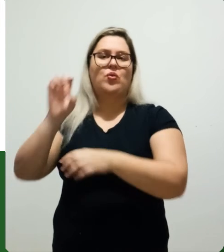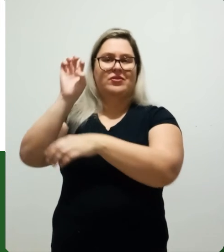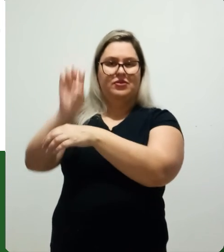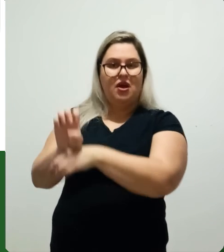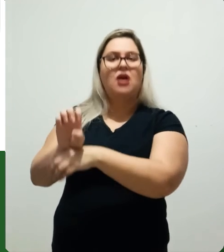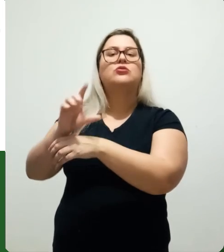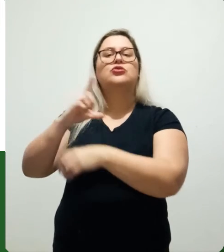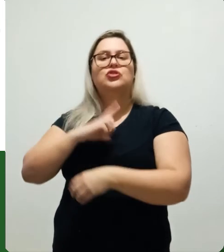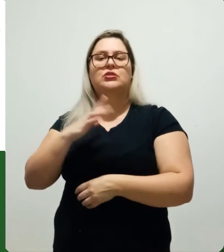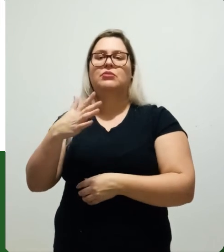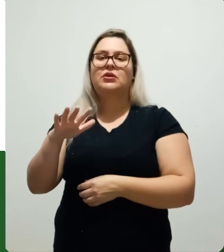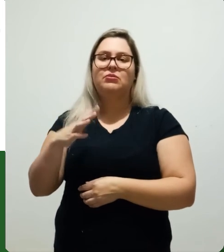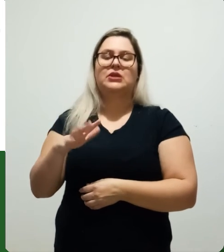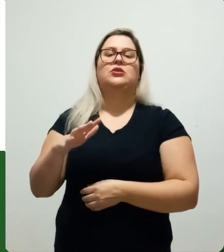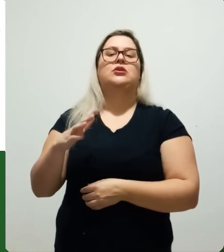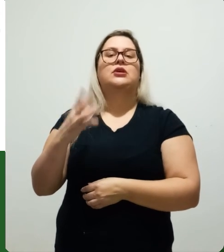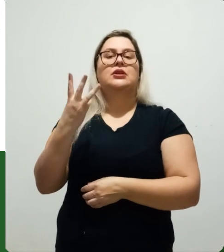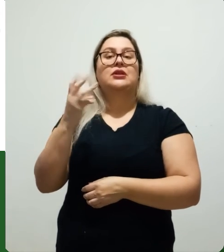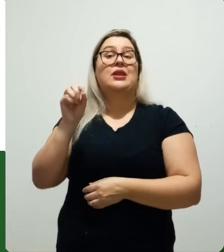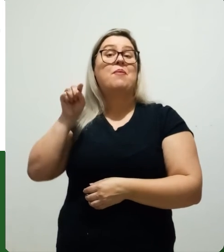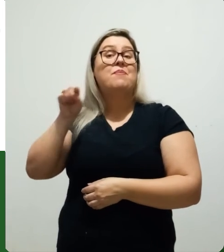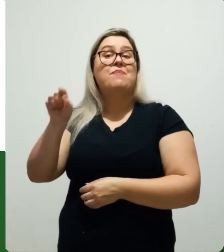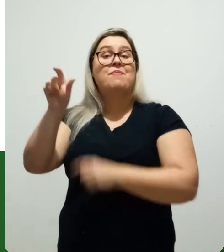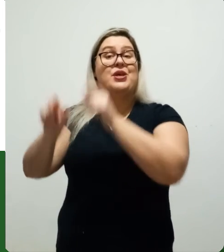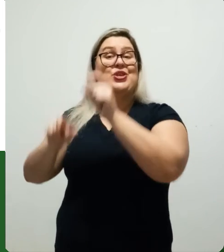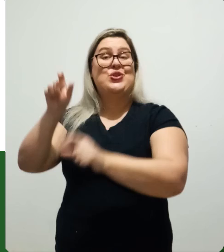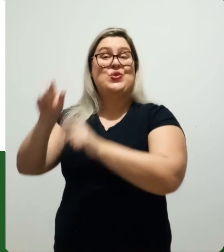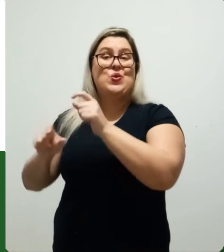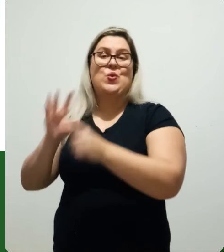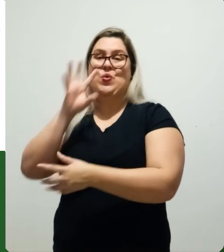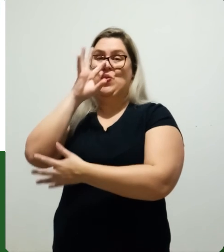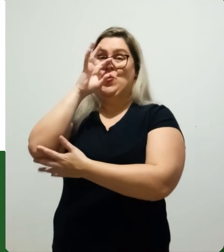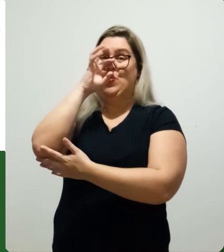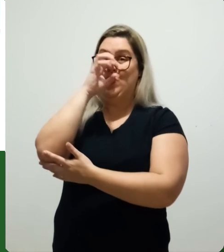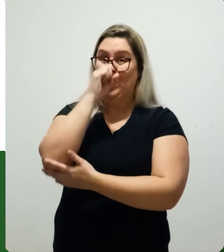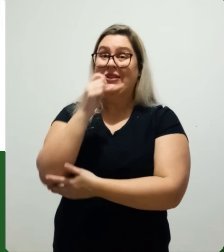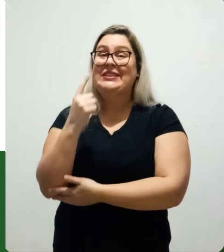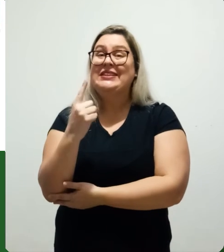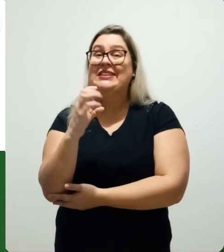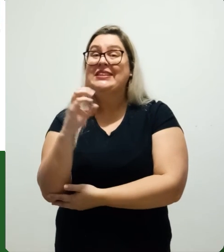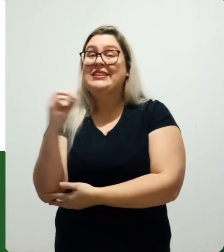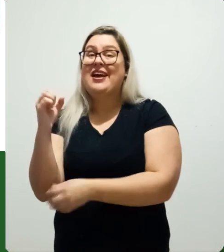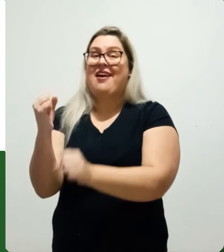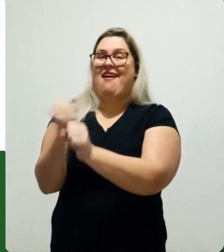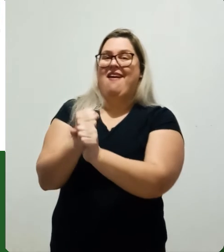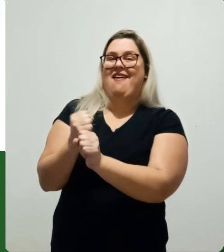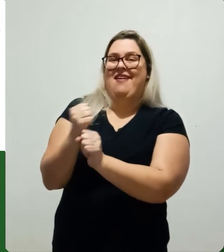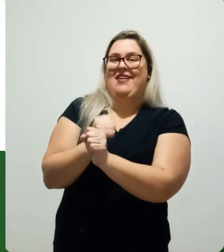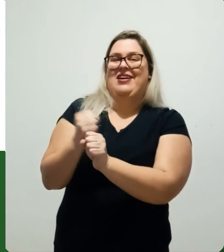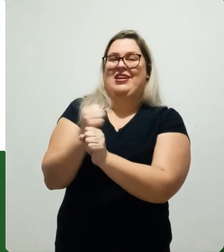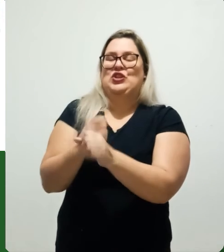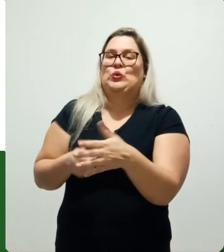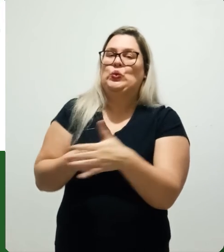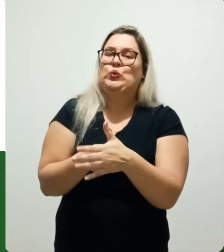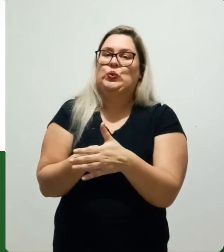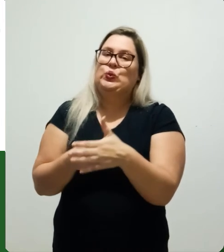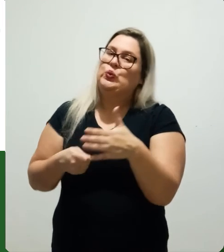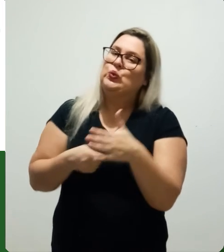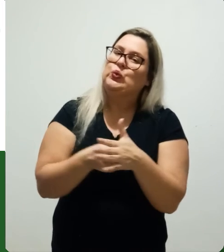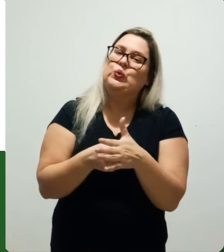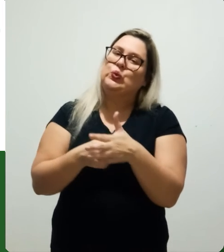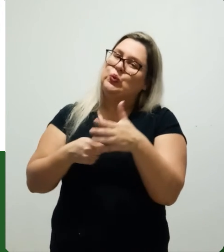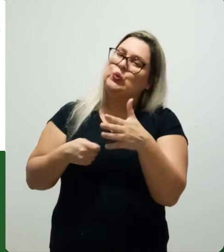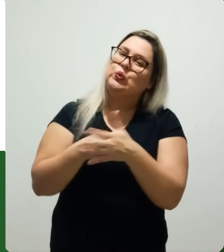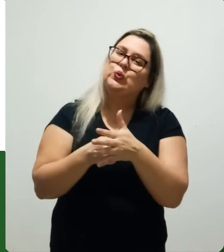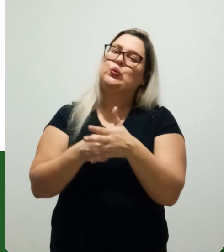ele vai ter em torno de 30 mil pessoas e resistir por volta de 100 anos. Ou seja, não é algo que dura pouco tempo e que permanece